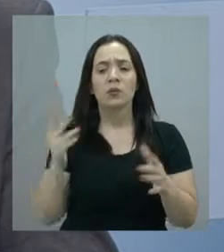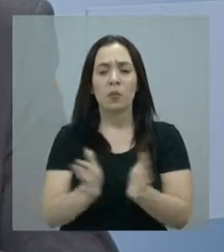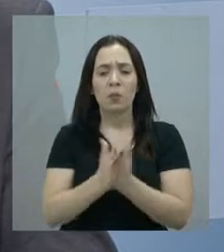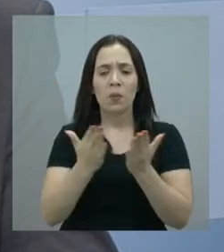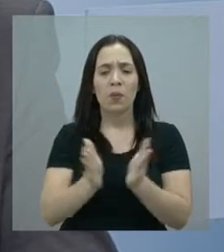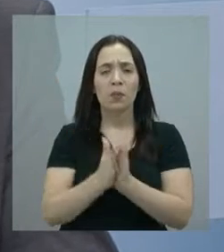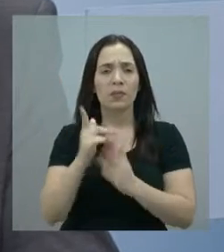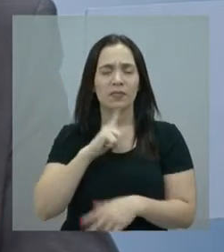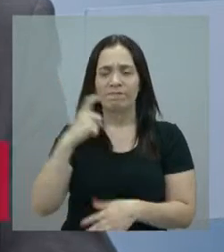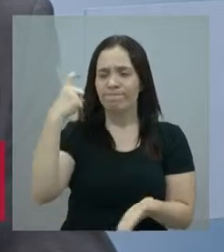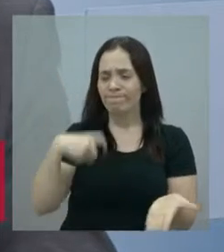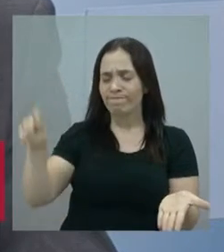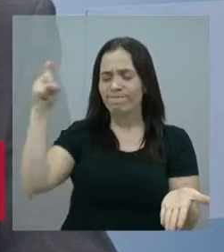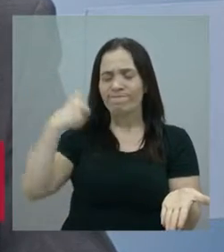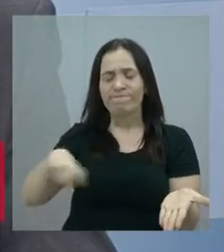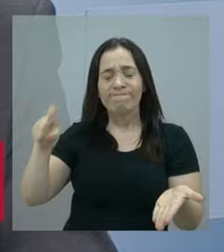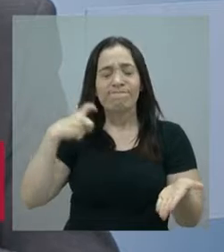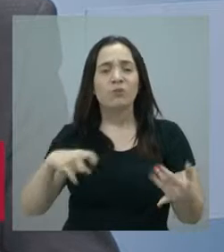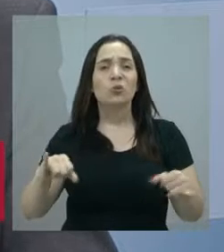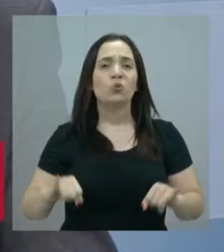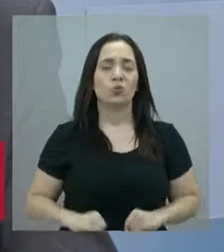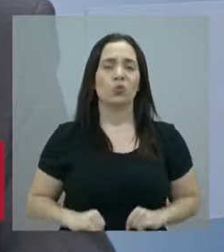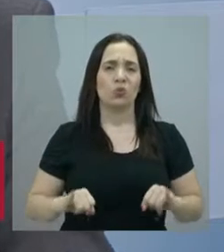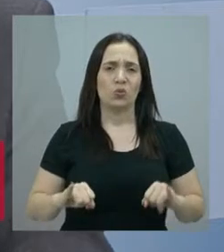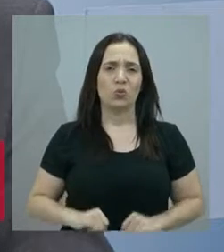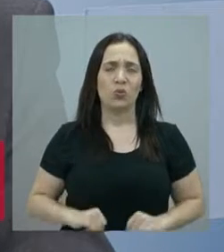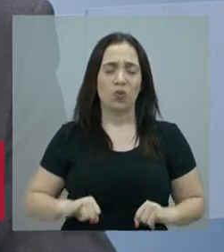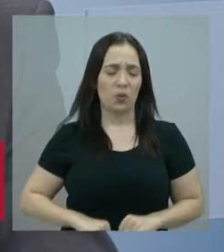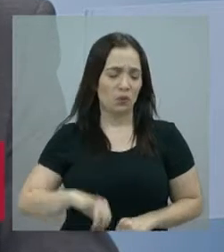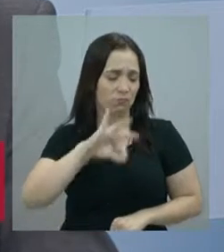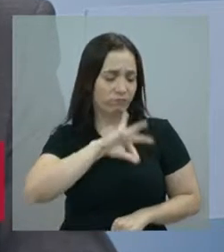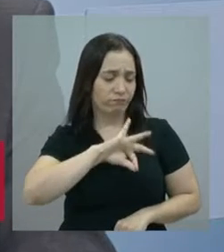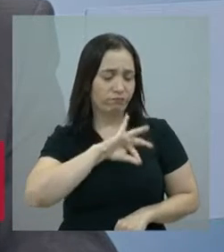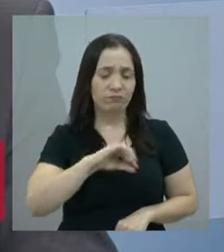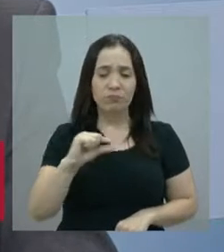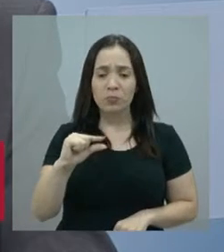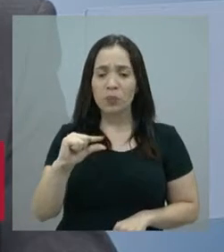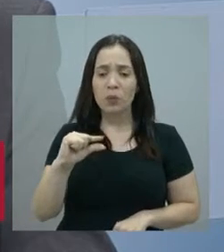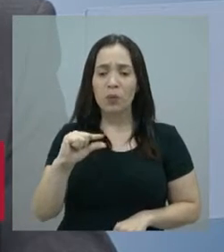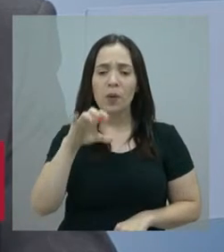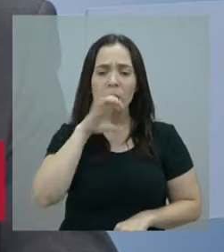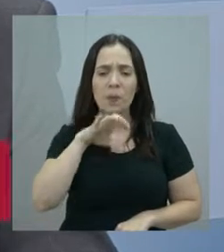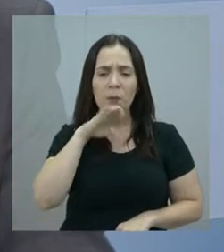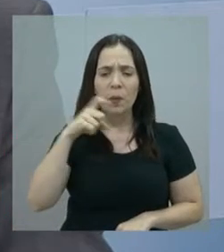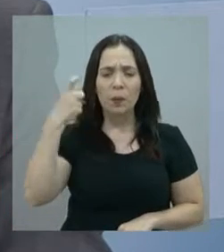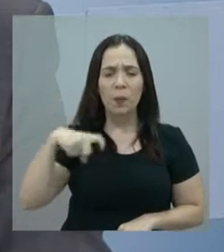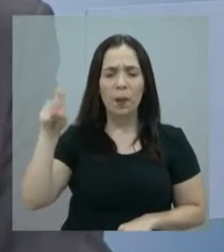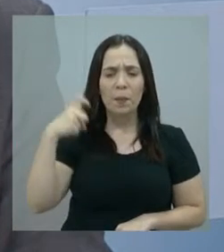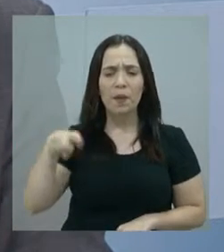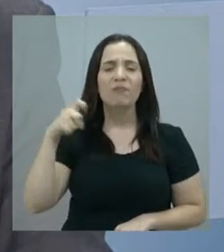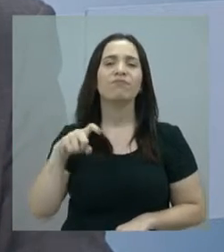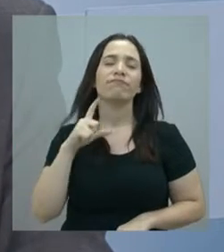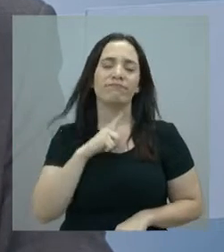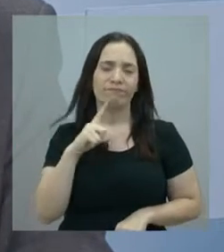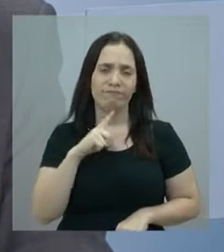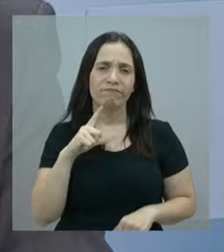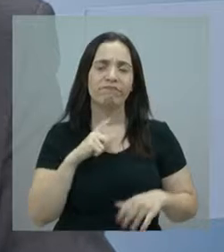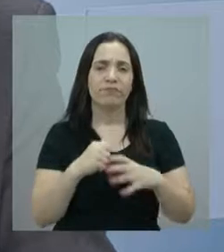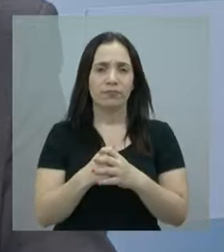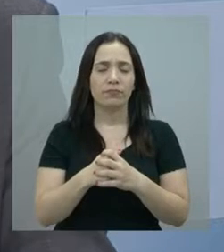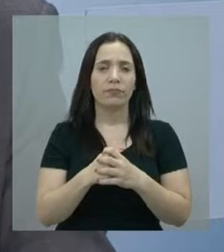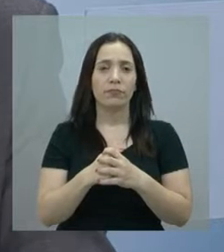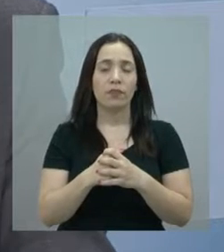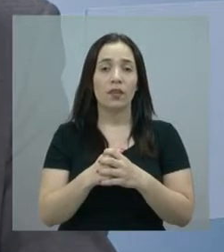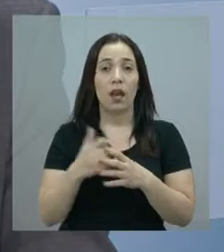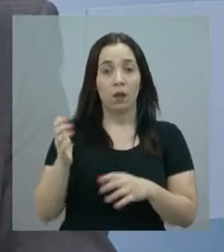muito penalizados, ainda, mesmo com baixa renda, de um imposto sobre o seu consumo. E